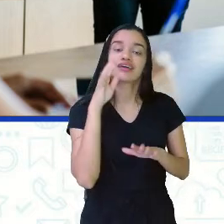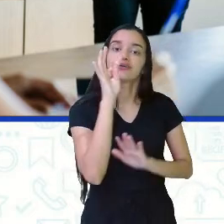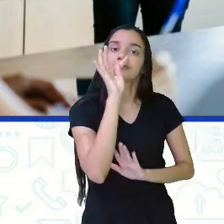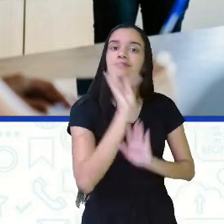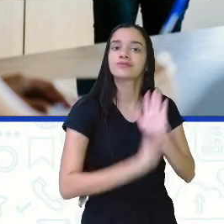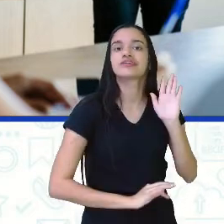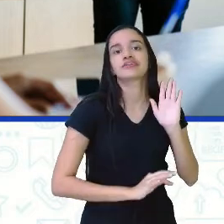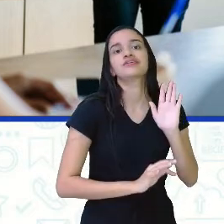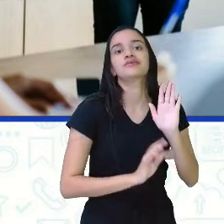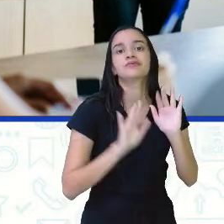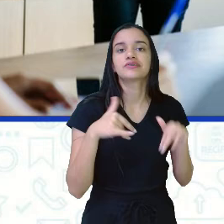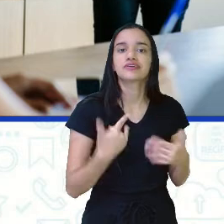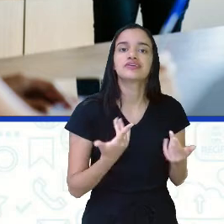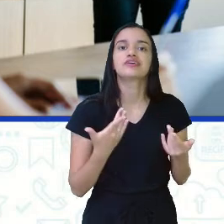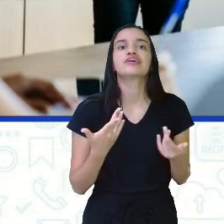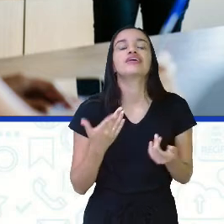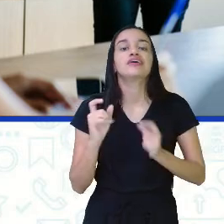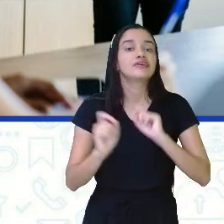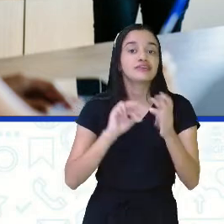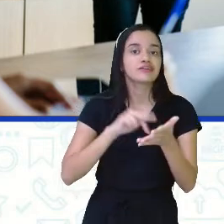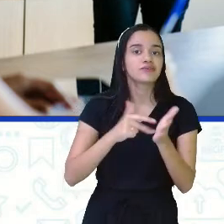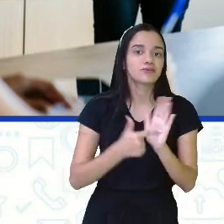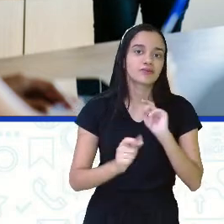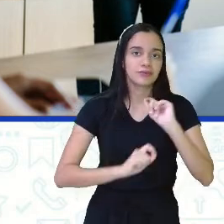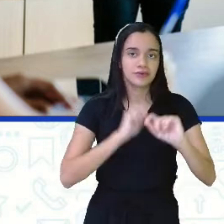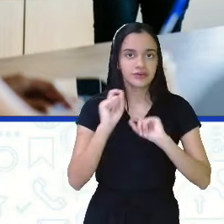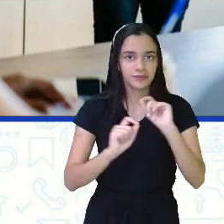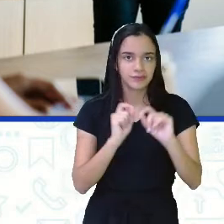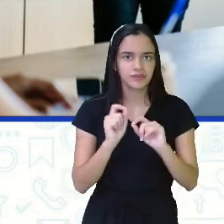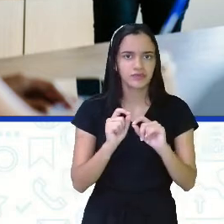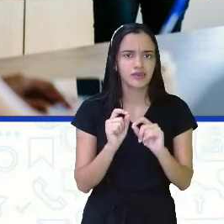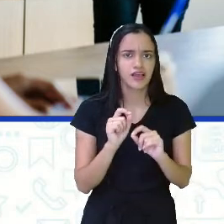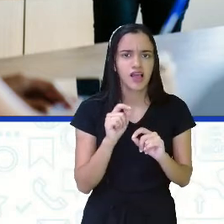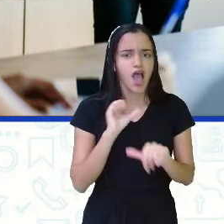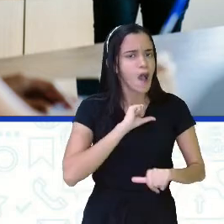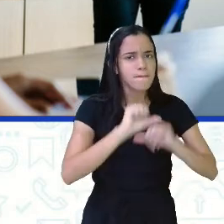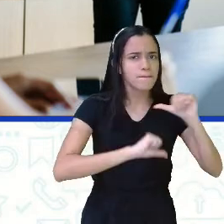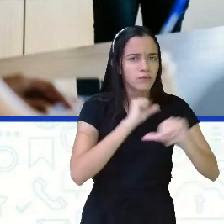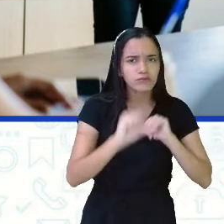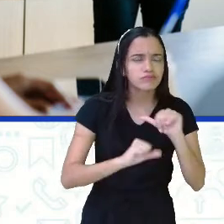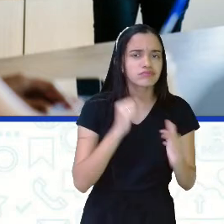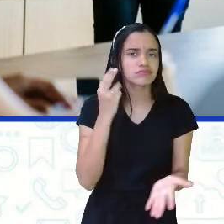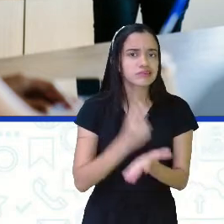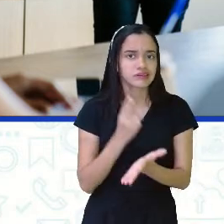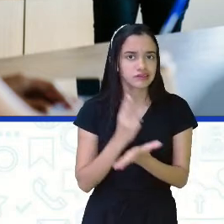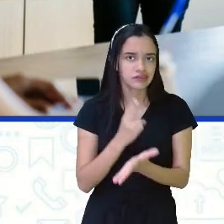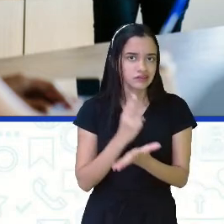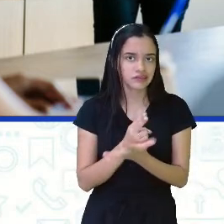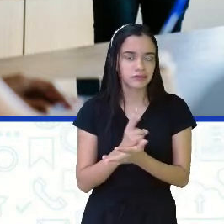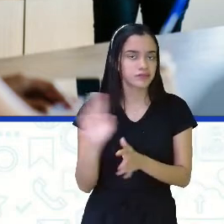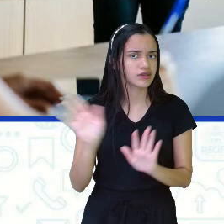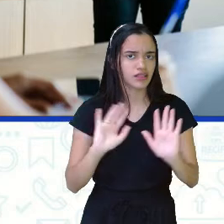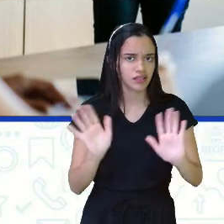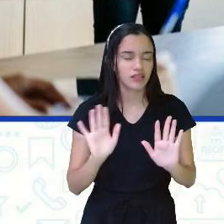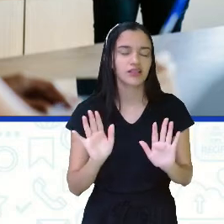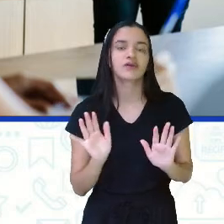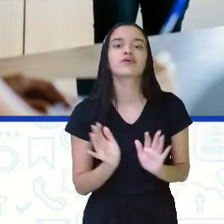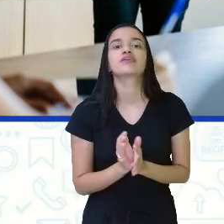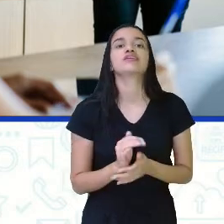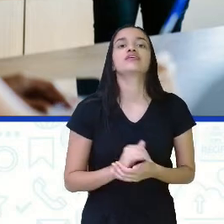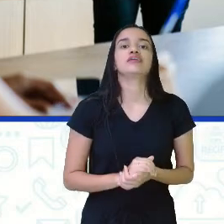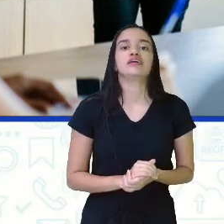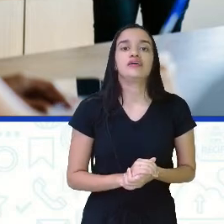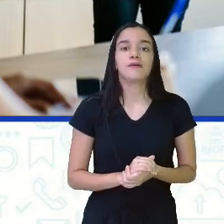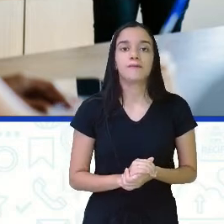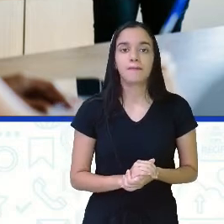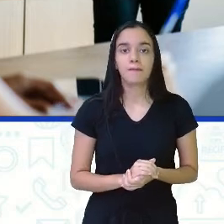lógica do texto. Inconsistente, ou seja, não ficar mudando o tempo inteiro. E não apresentar contradições,